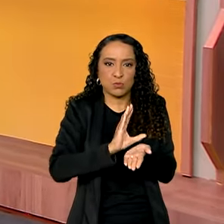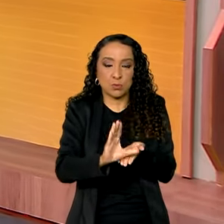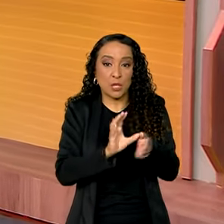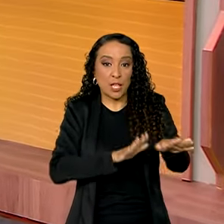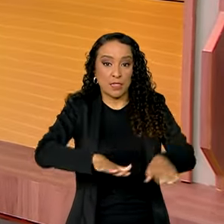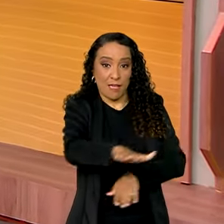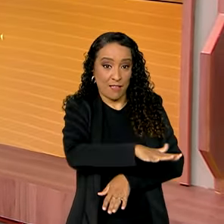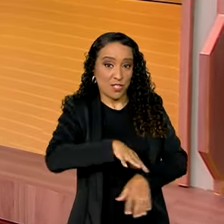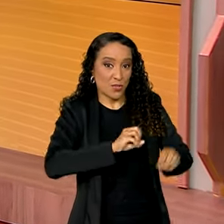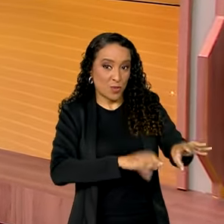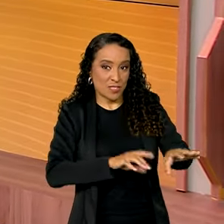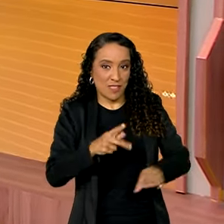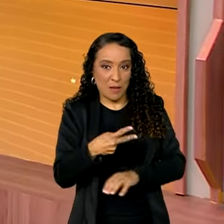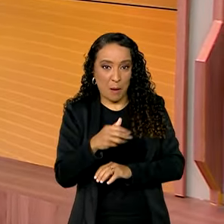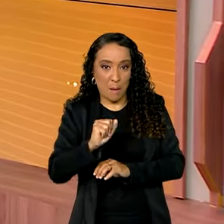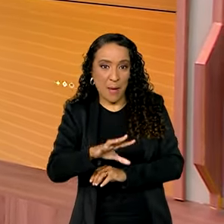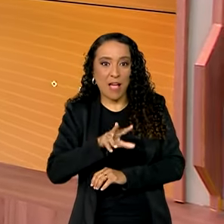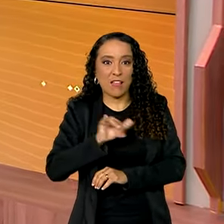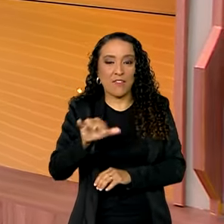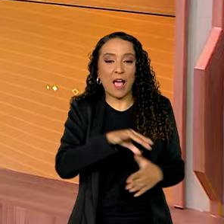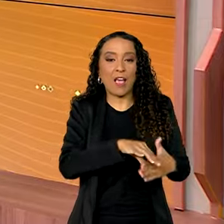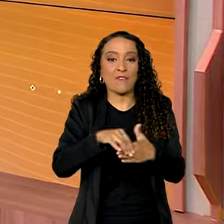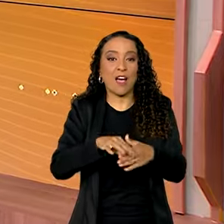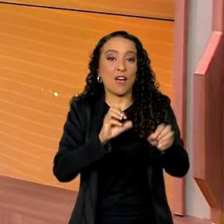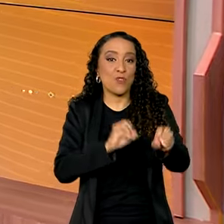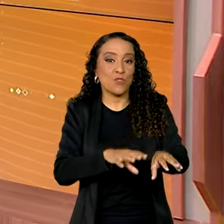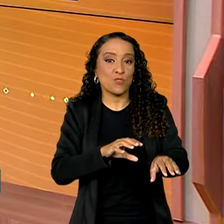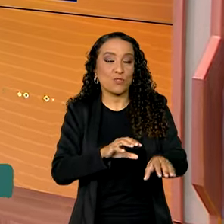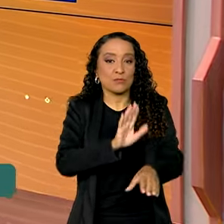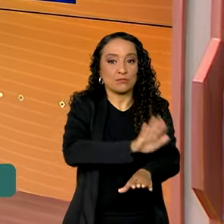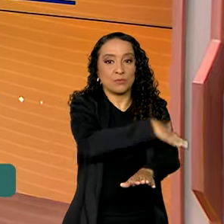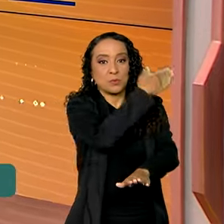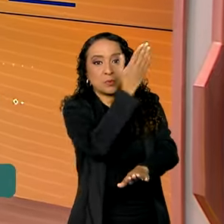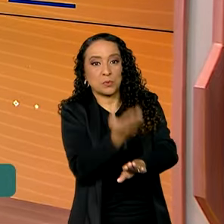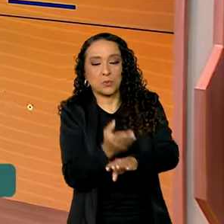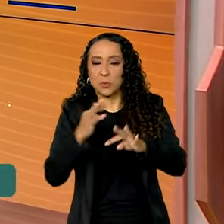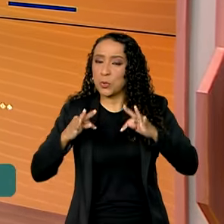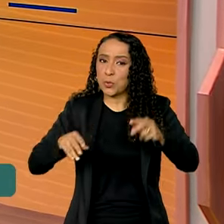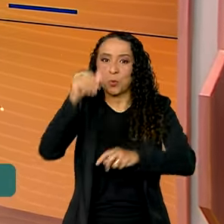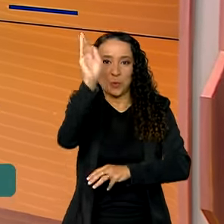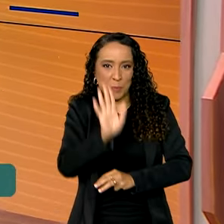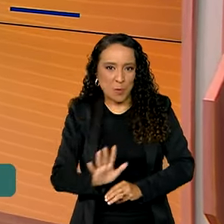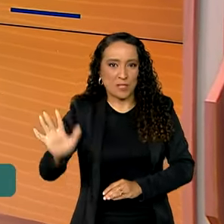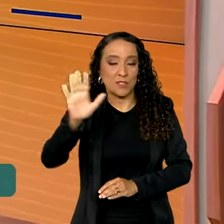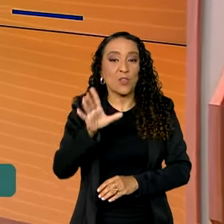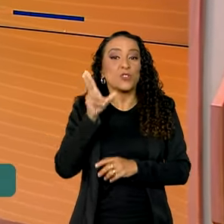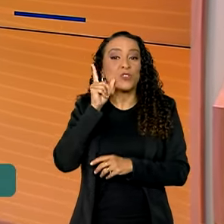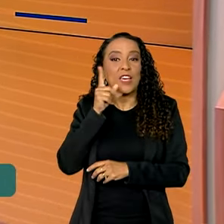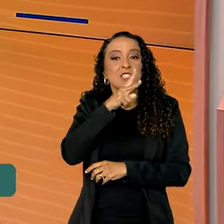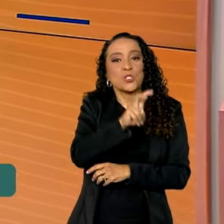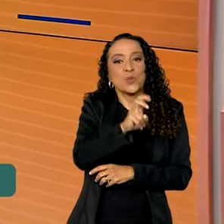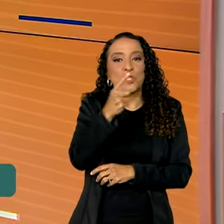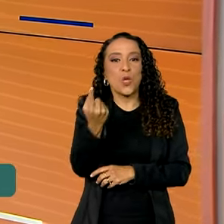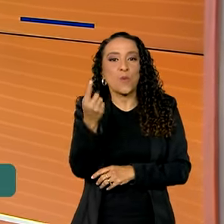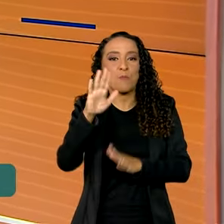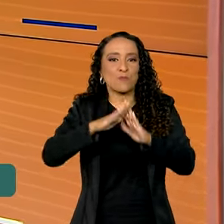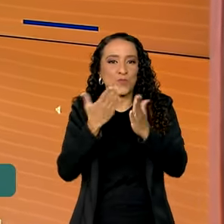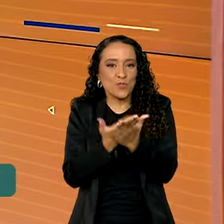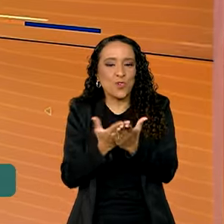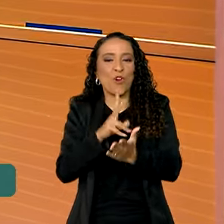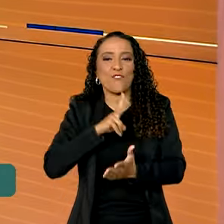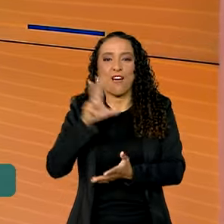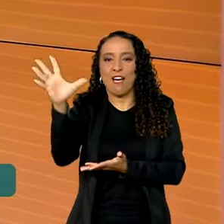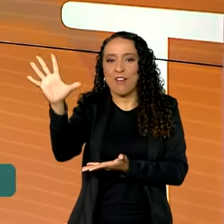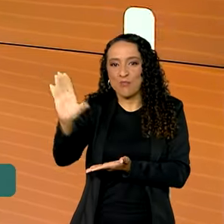na educação. O PAC vai levar o ensino em tempo integral para todo o país. No Ceará, 51 escolas